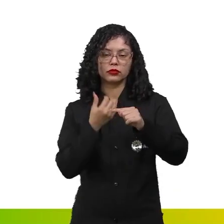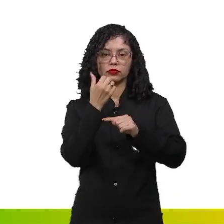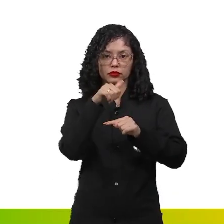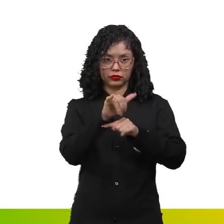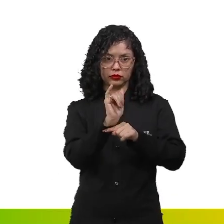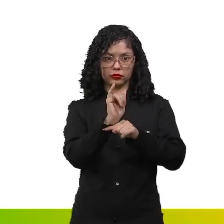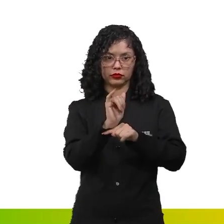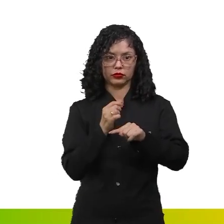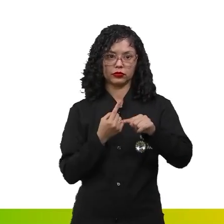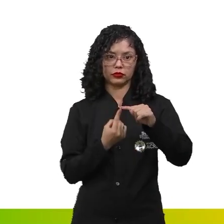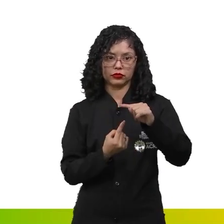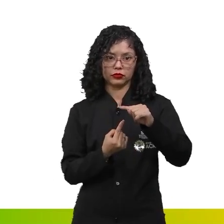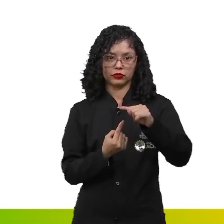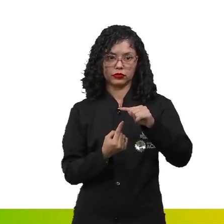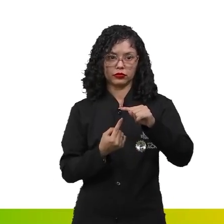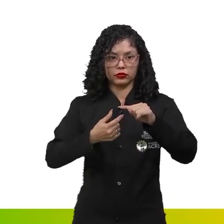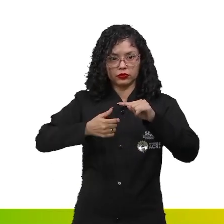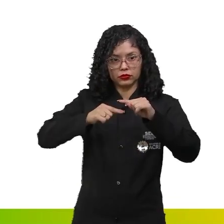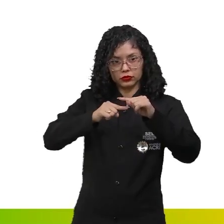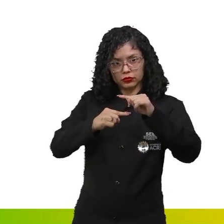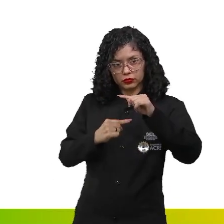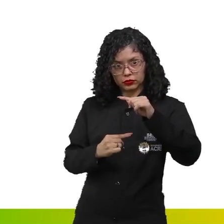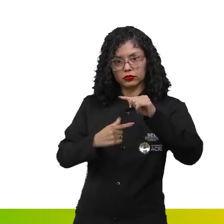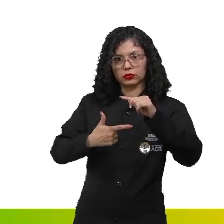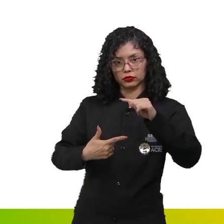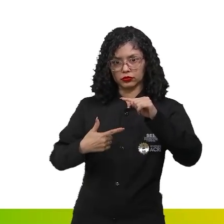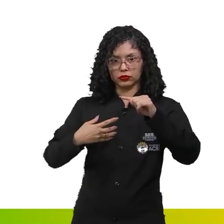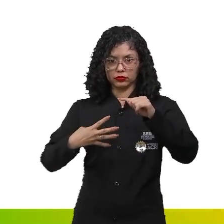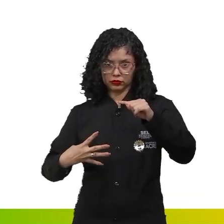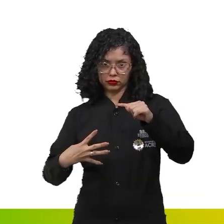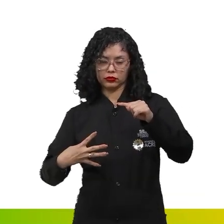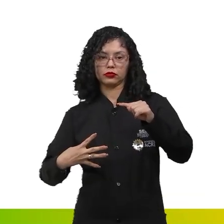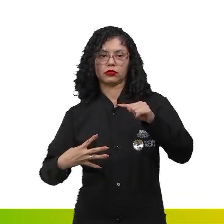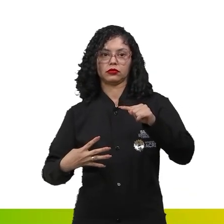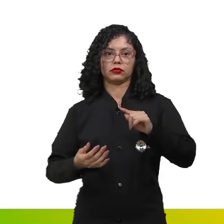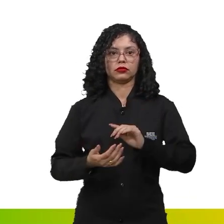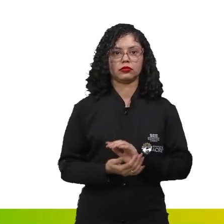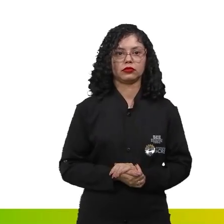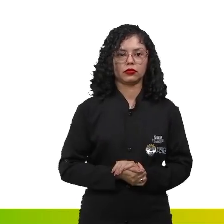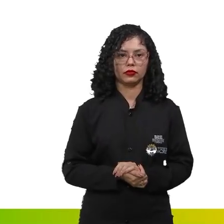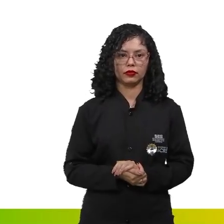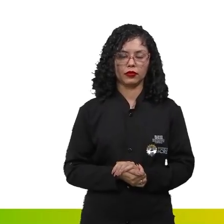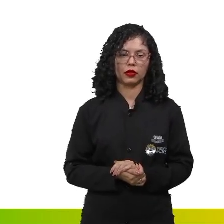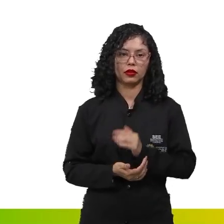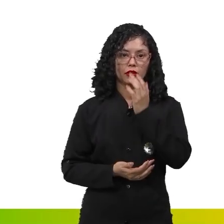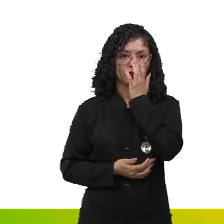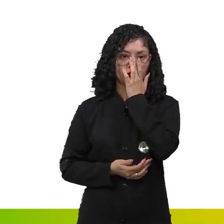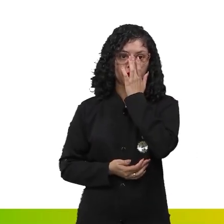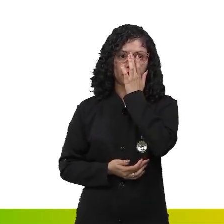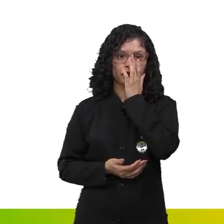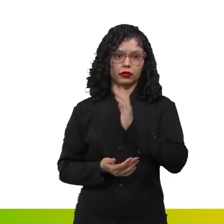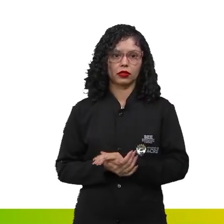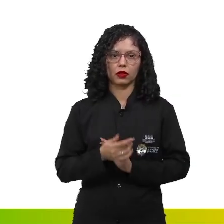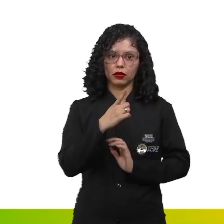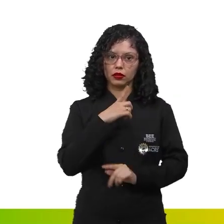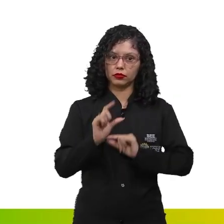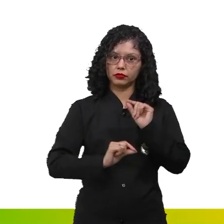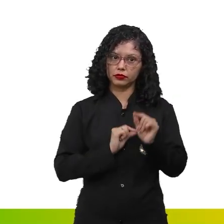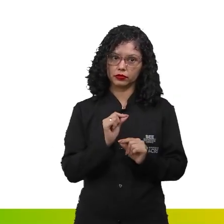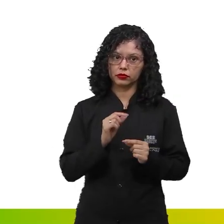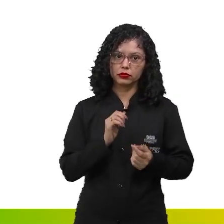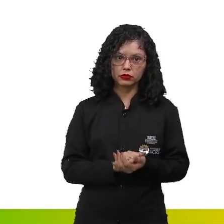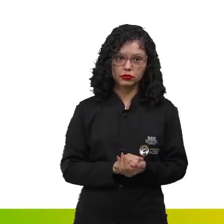26 igual a y sobre 1 sobre 24. E aí nós temos